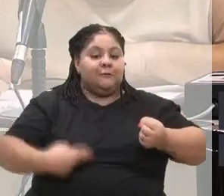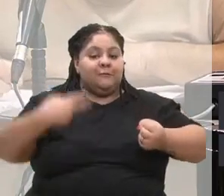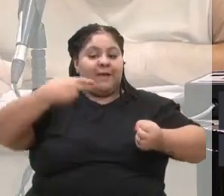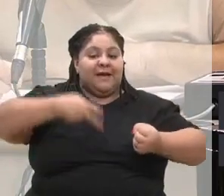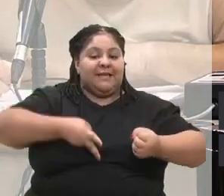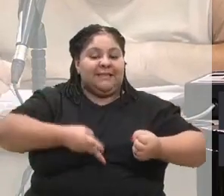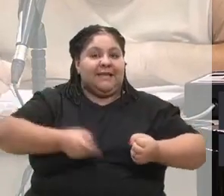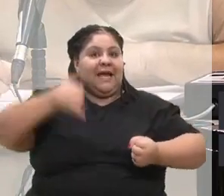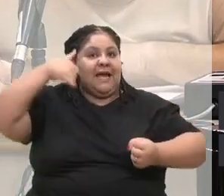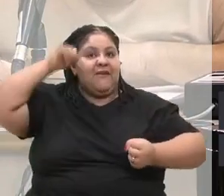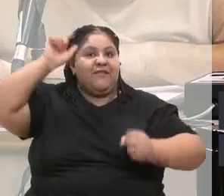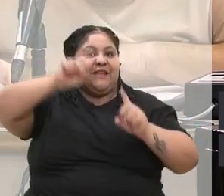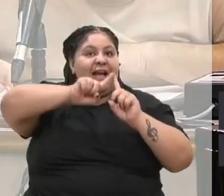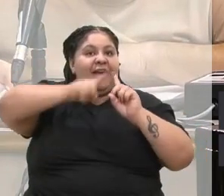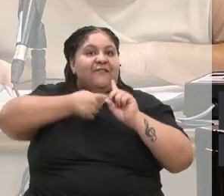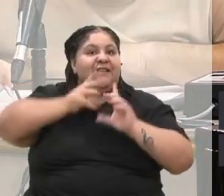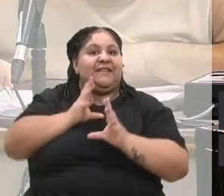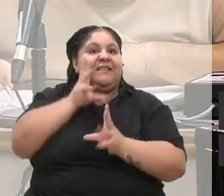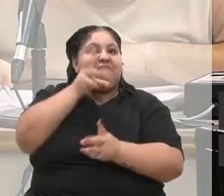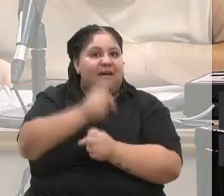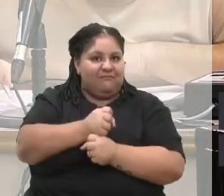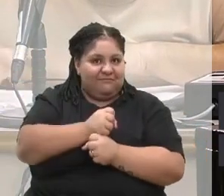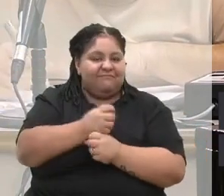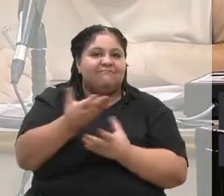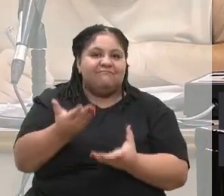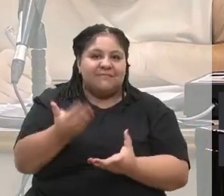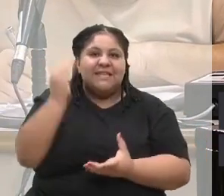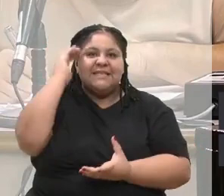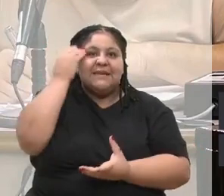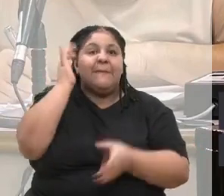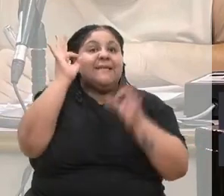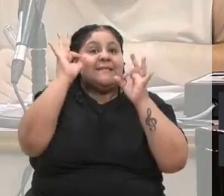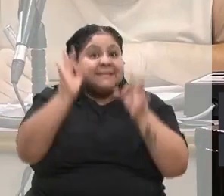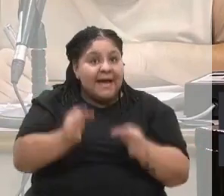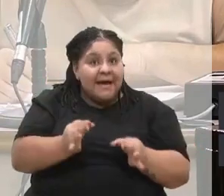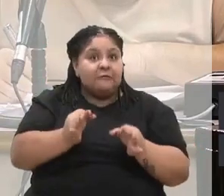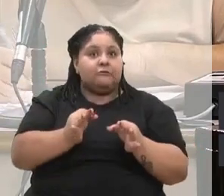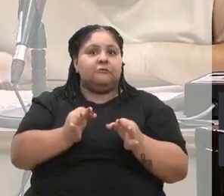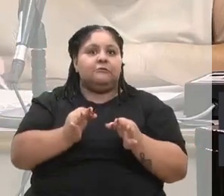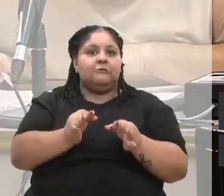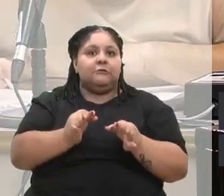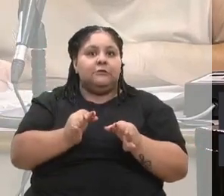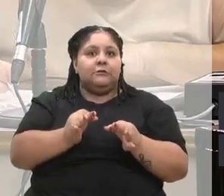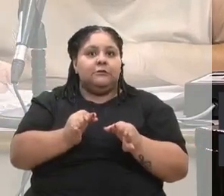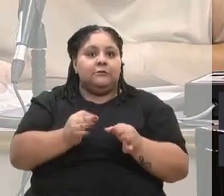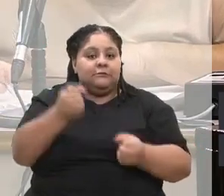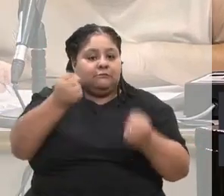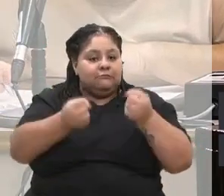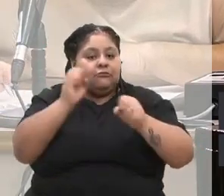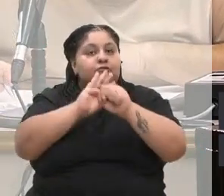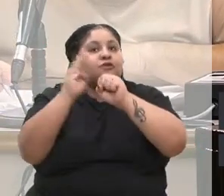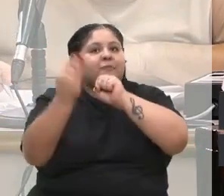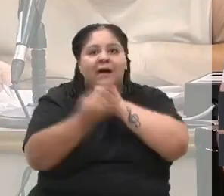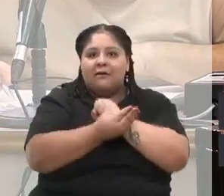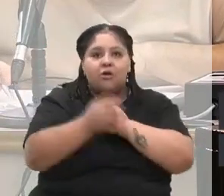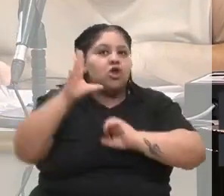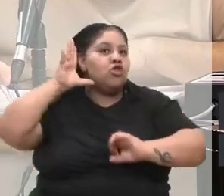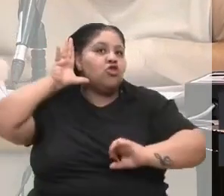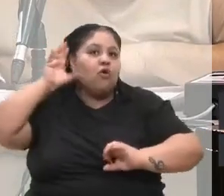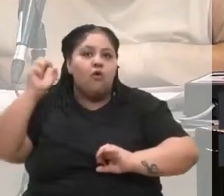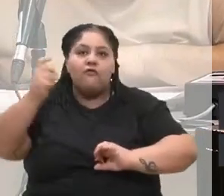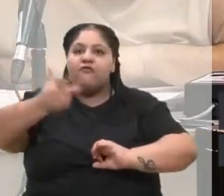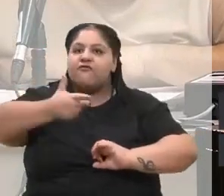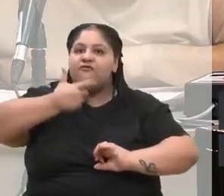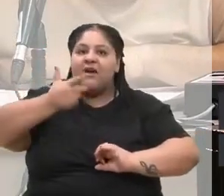bairros foi, porque não se ouve falar. Não se ouve falar do trabalho